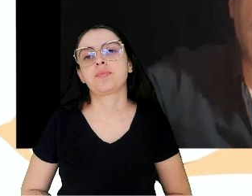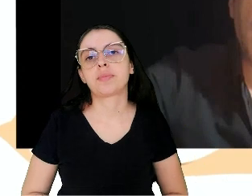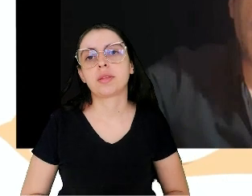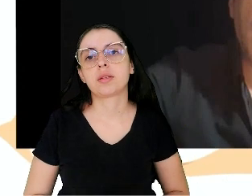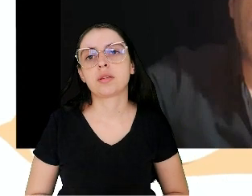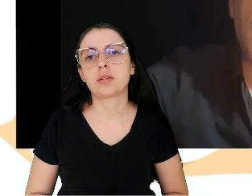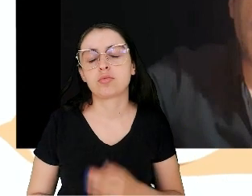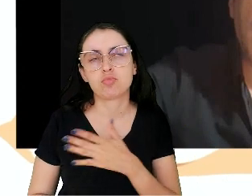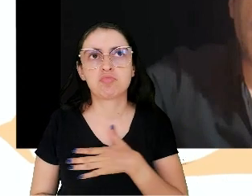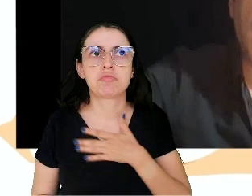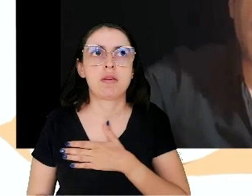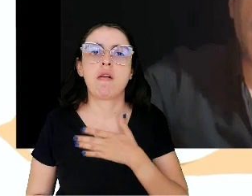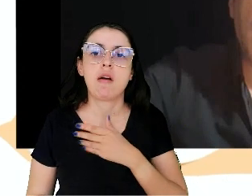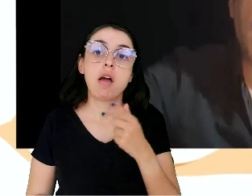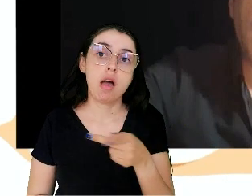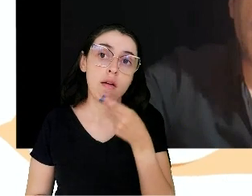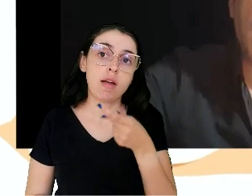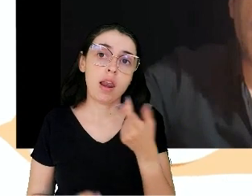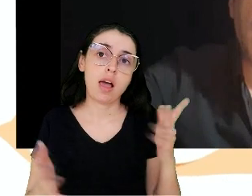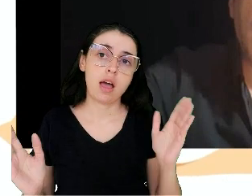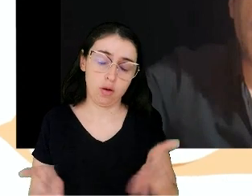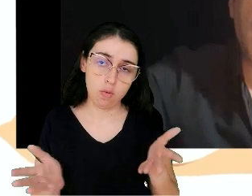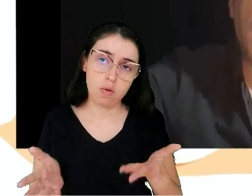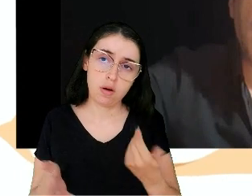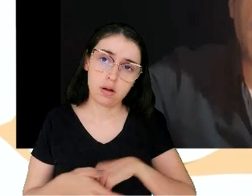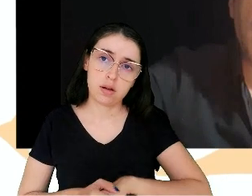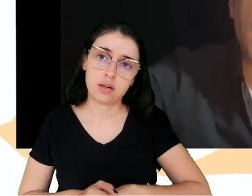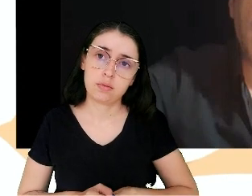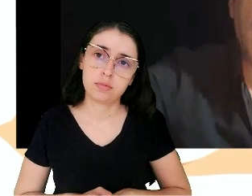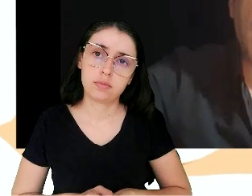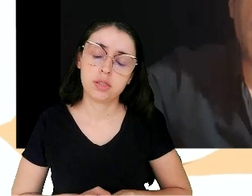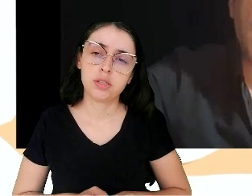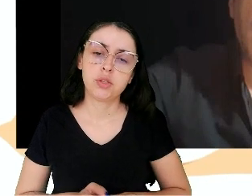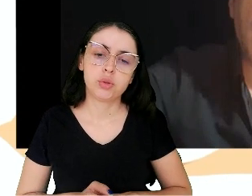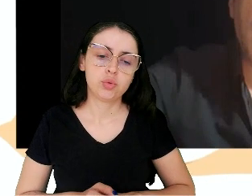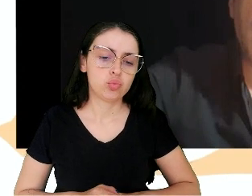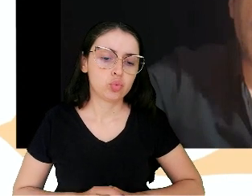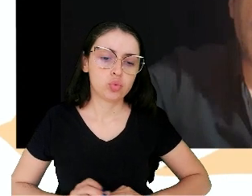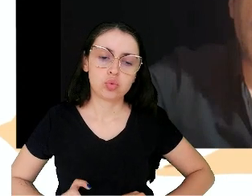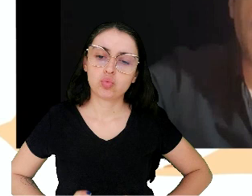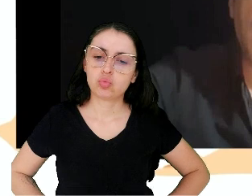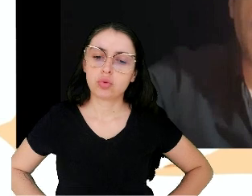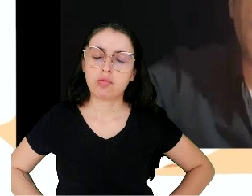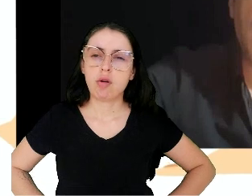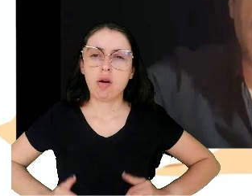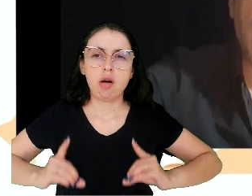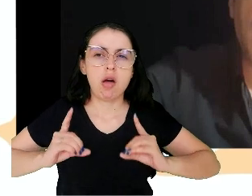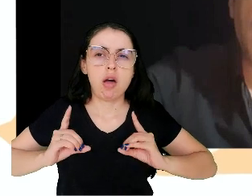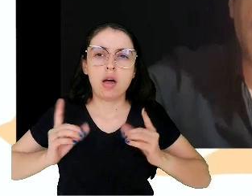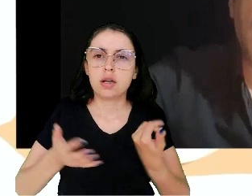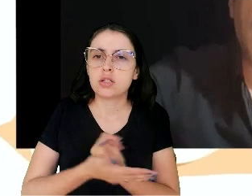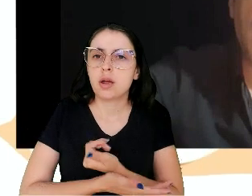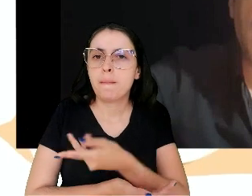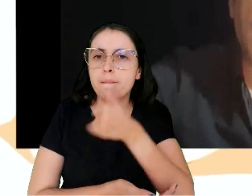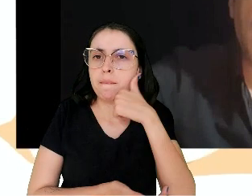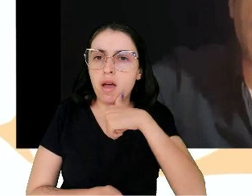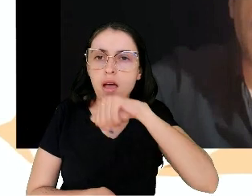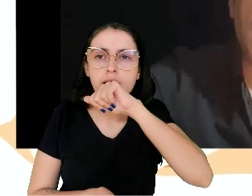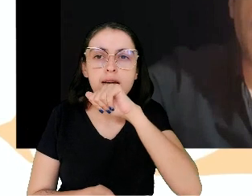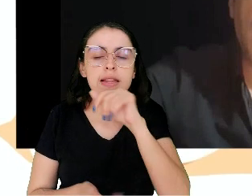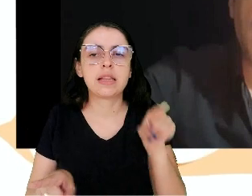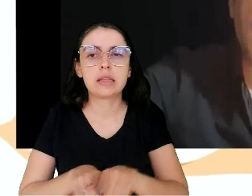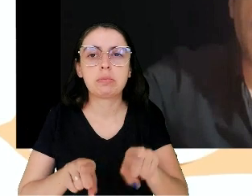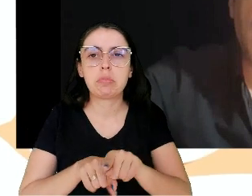Eu gostaria de aproveitar essa oportunidade para homenagear todas as mães e profissionais